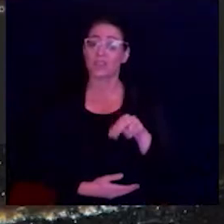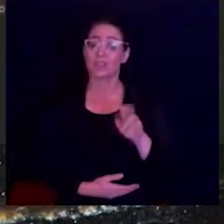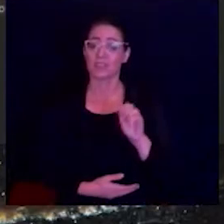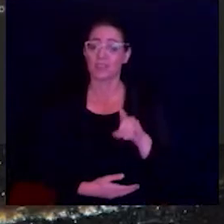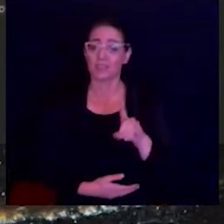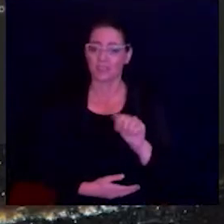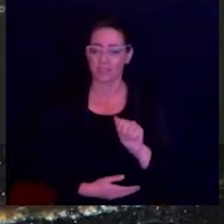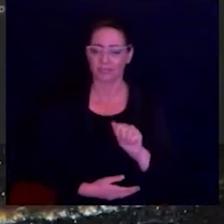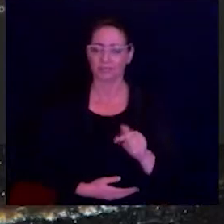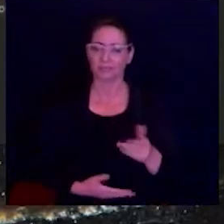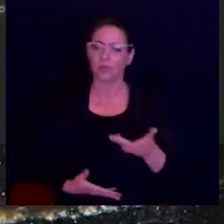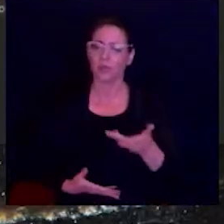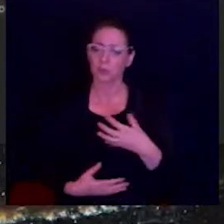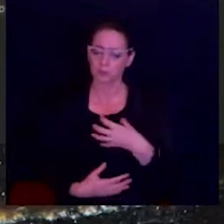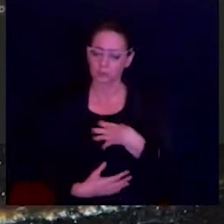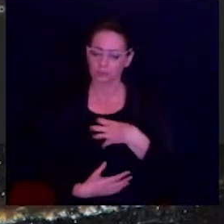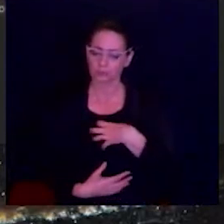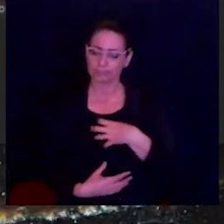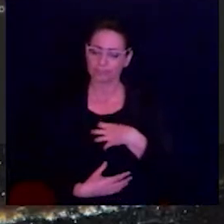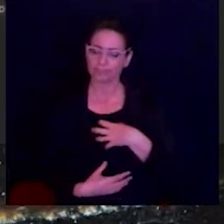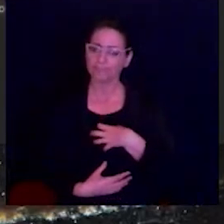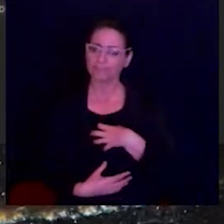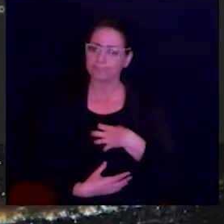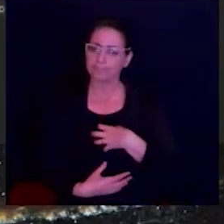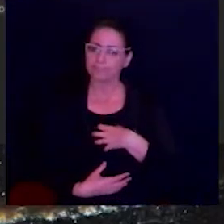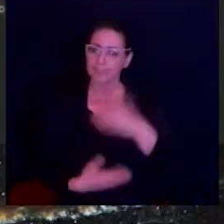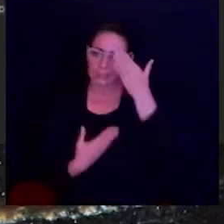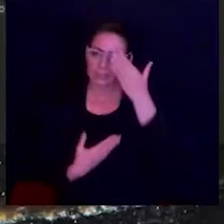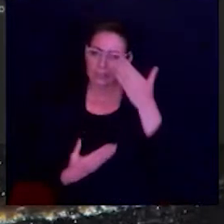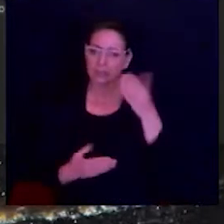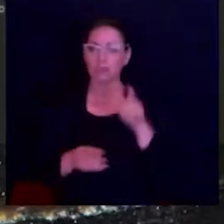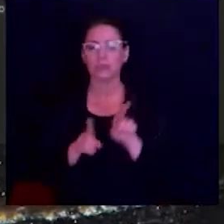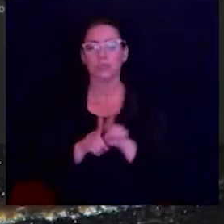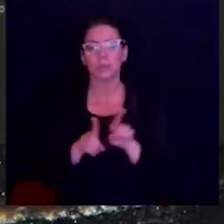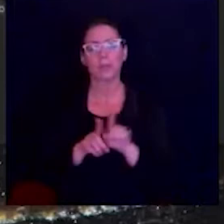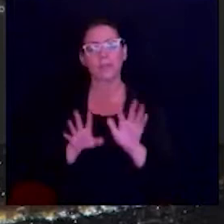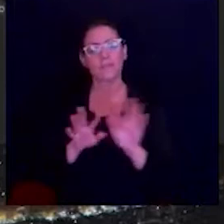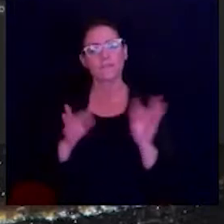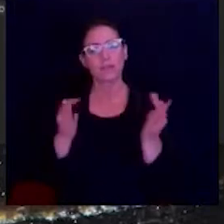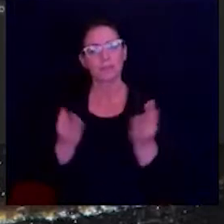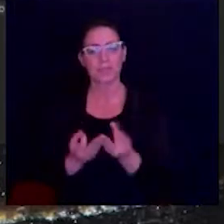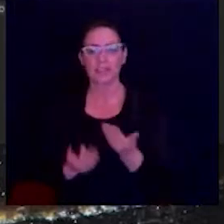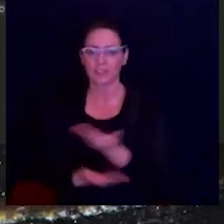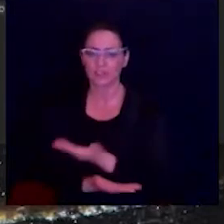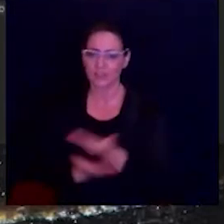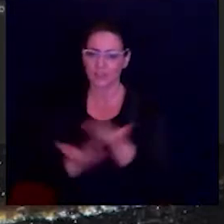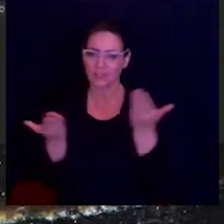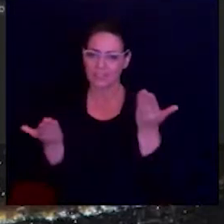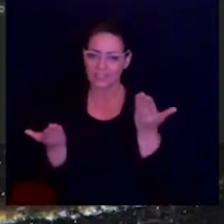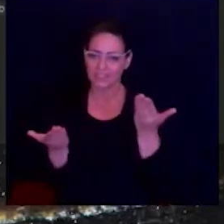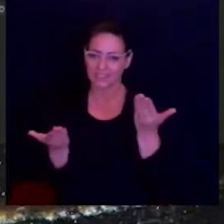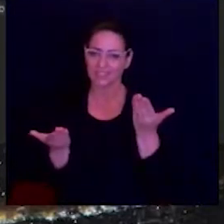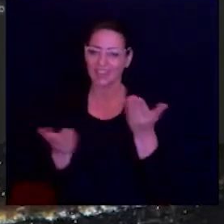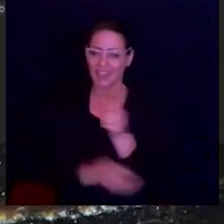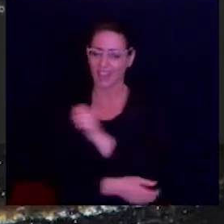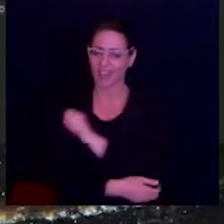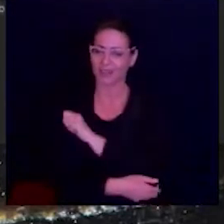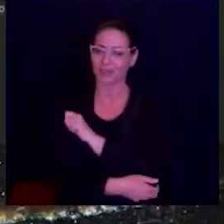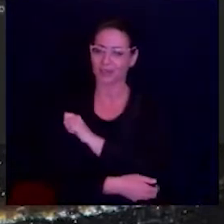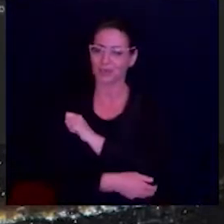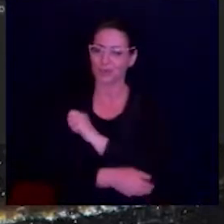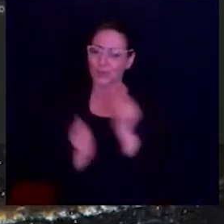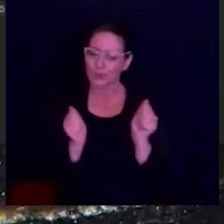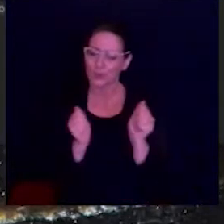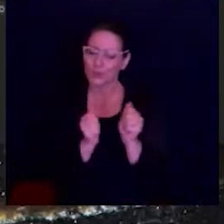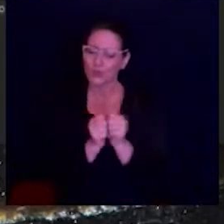Imbuídos do sentimento de gratidão, agradecemos os familiares e nossos bacharéis que acompanharam a trajetória acadêmica de